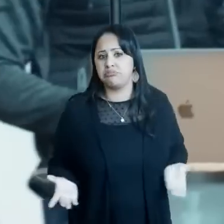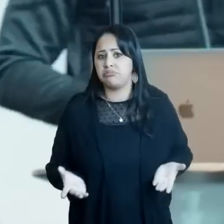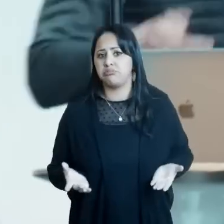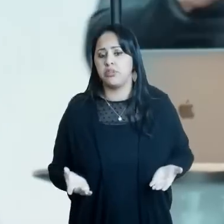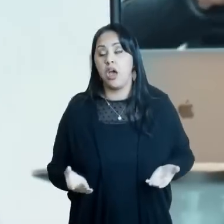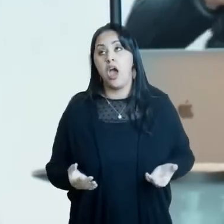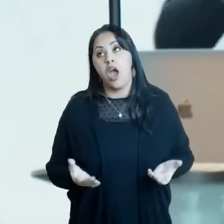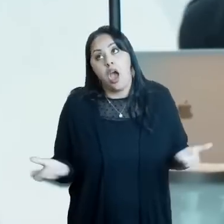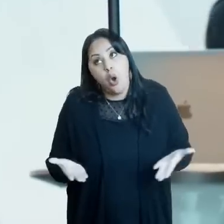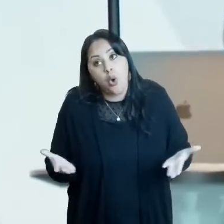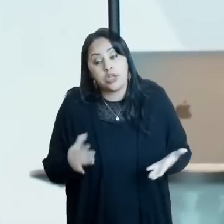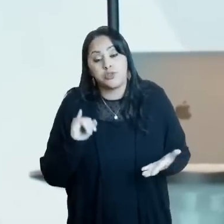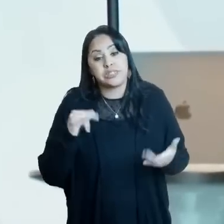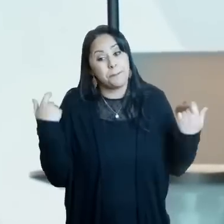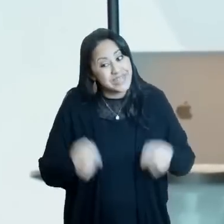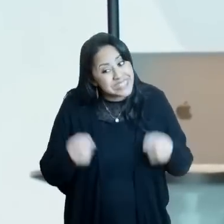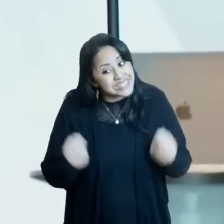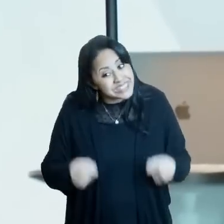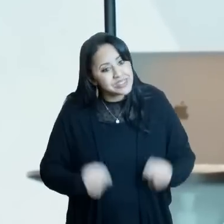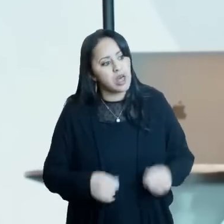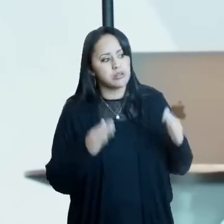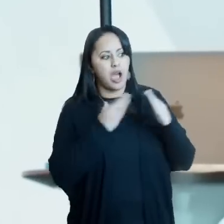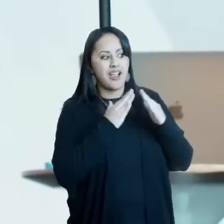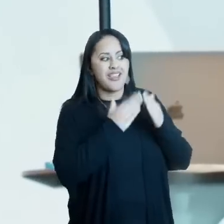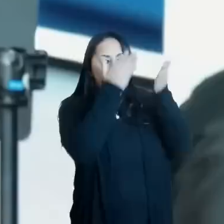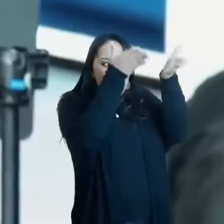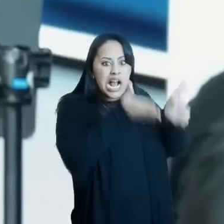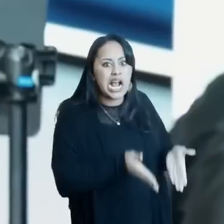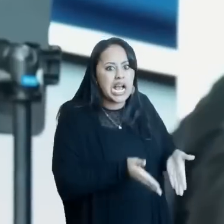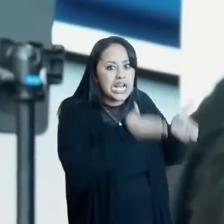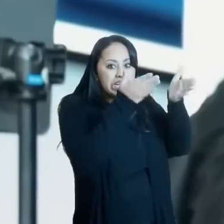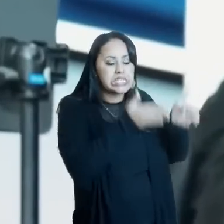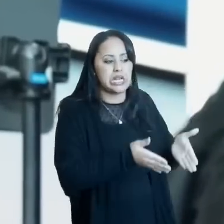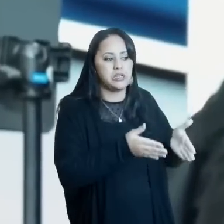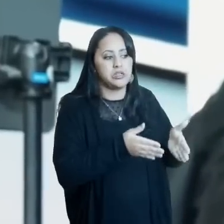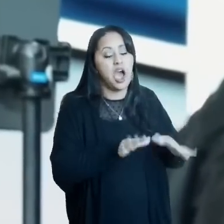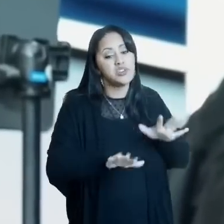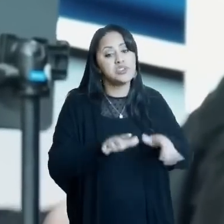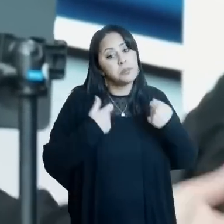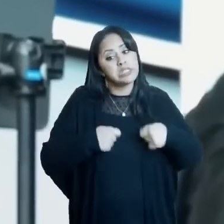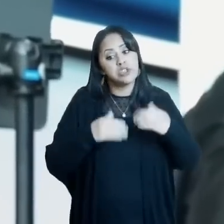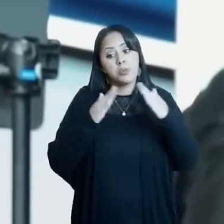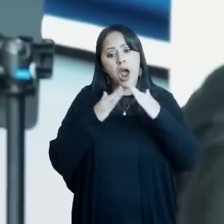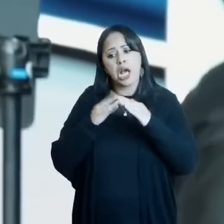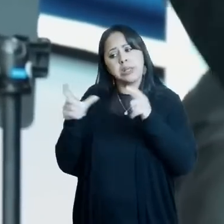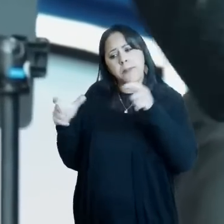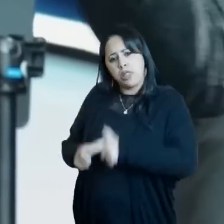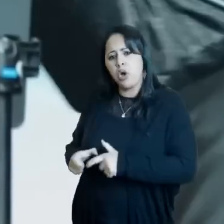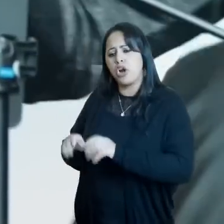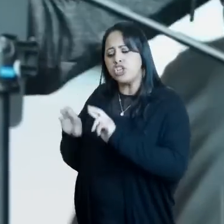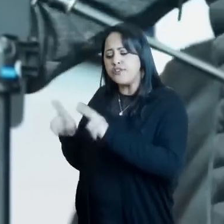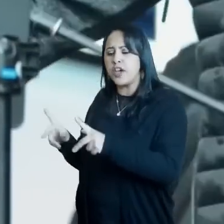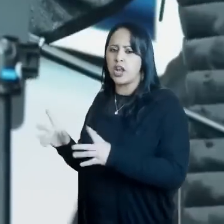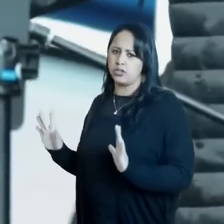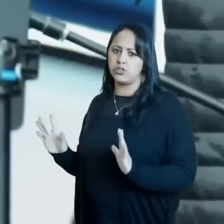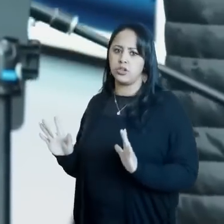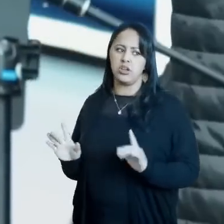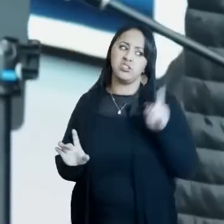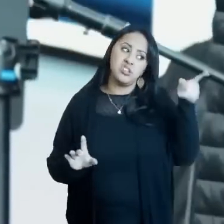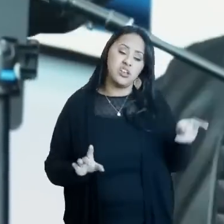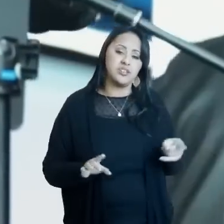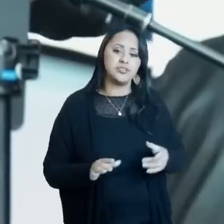você precisa do imóvel, reavalia se você precisa daquele imóvel. Talvez você não precise daquele imóvel, talvez você precise de um imóvel menor. E